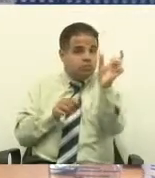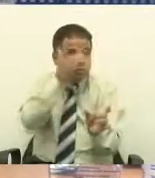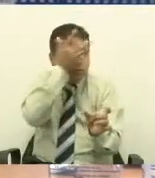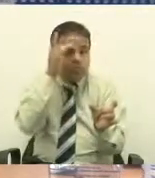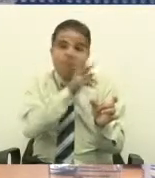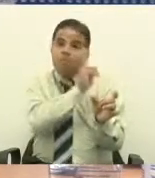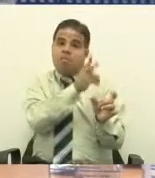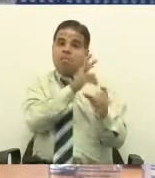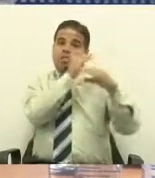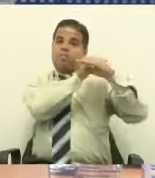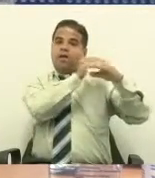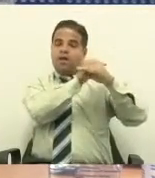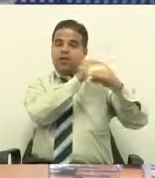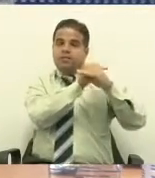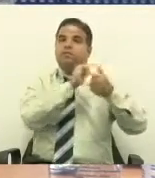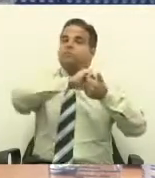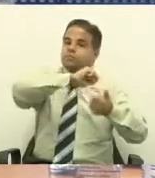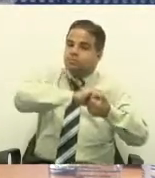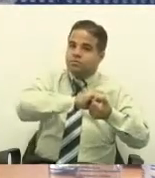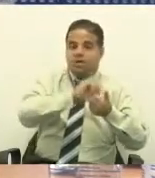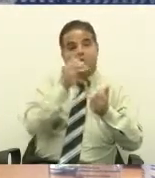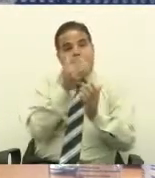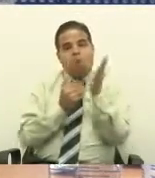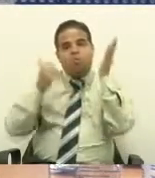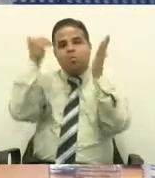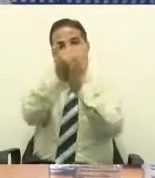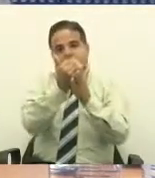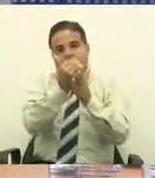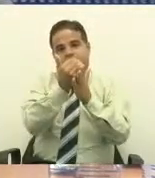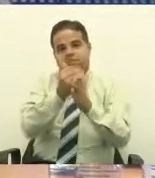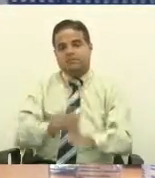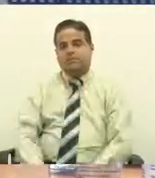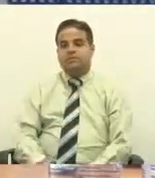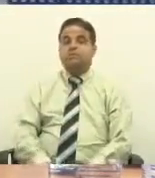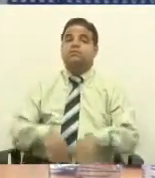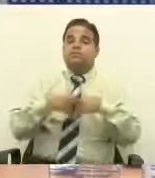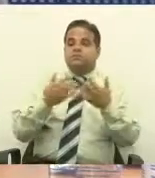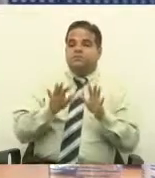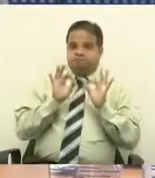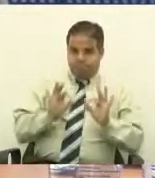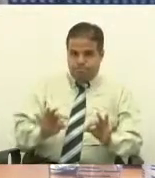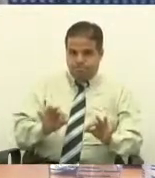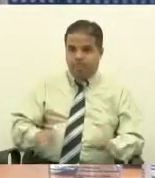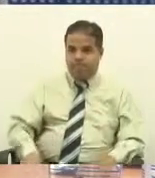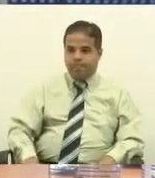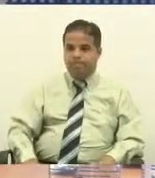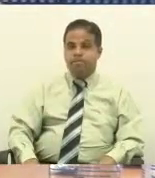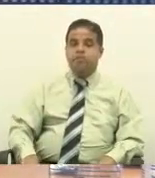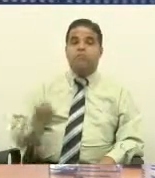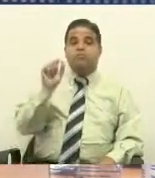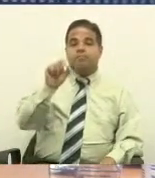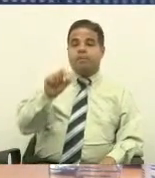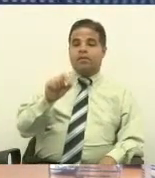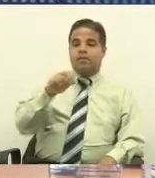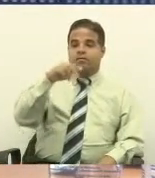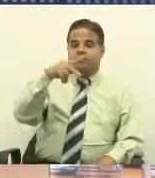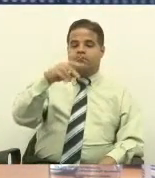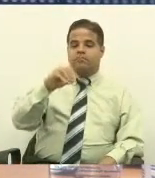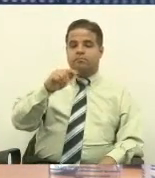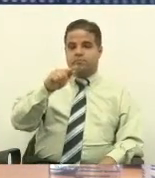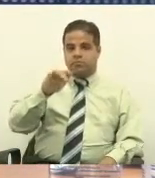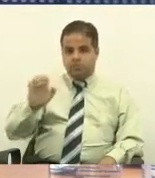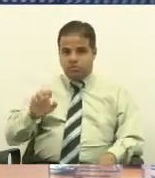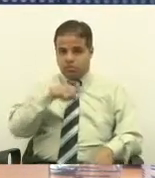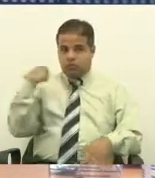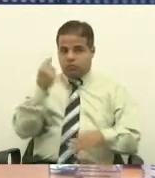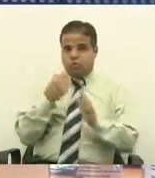mantendo o mesmo padrão de qualidade ou mais. Tá? Quanto a essa questão. A questão do POG,